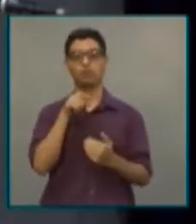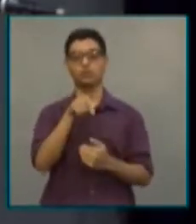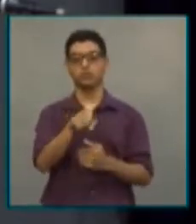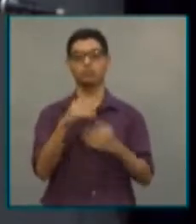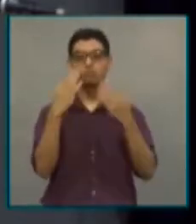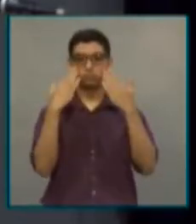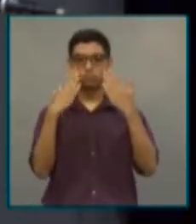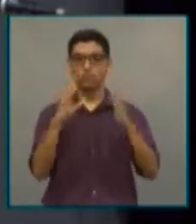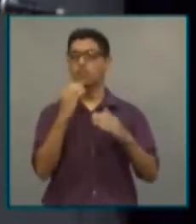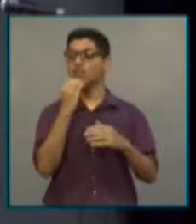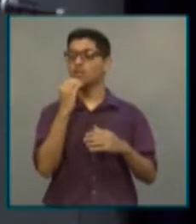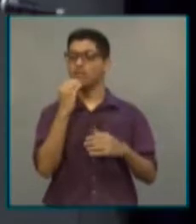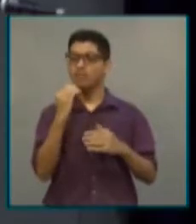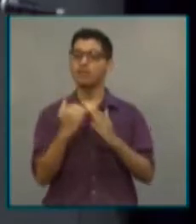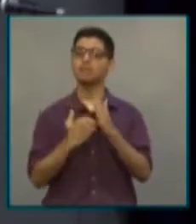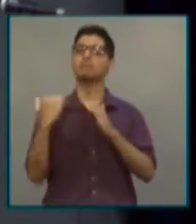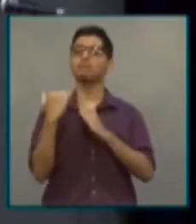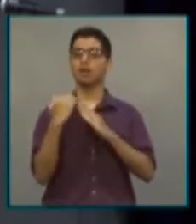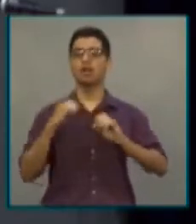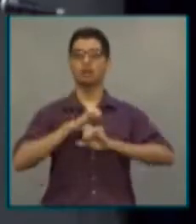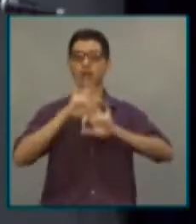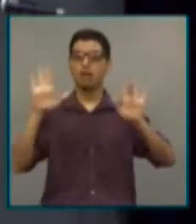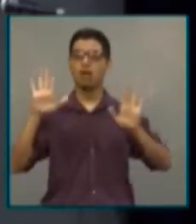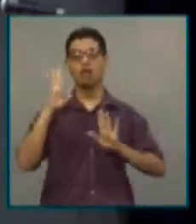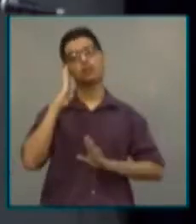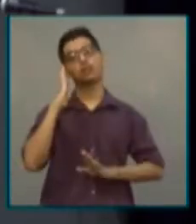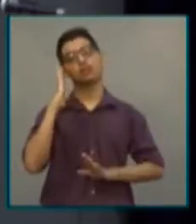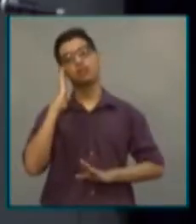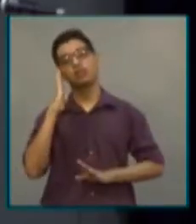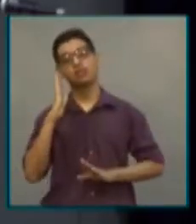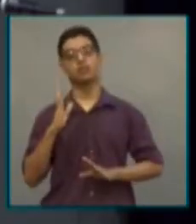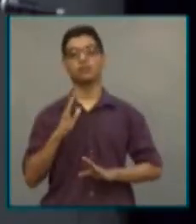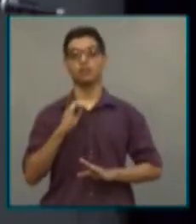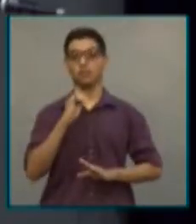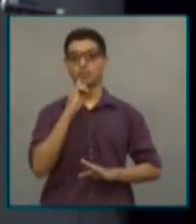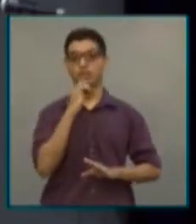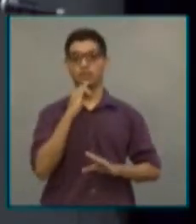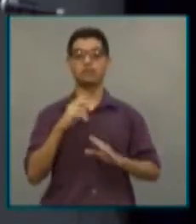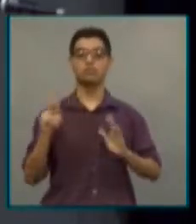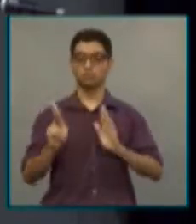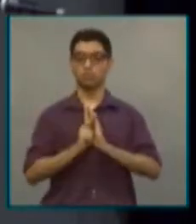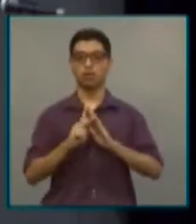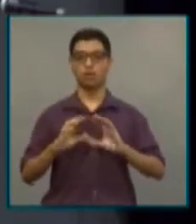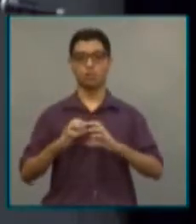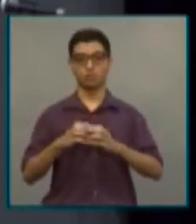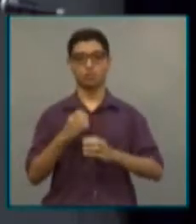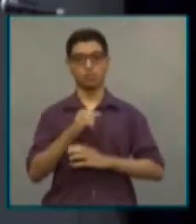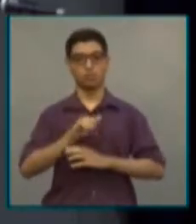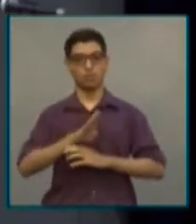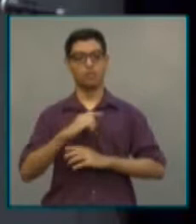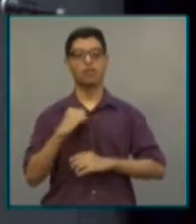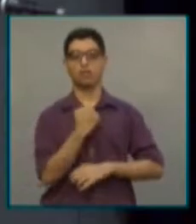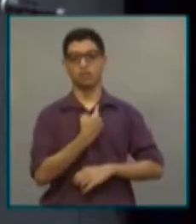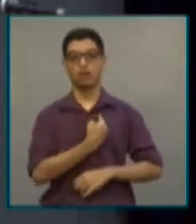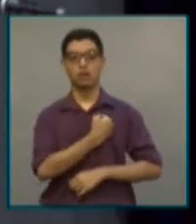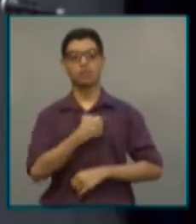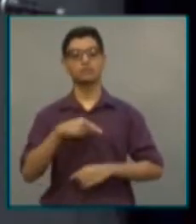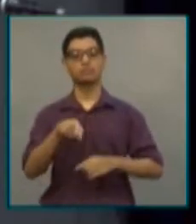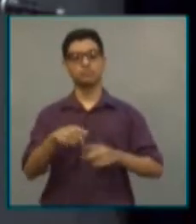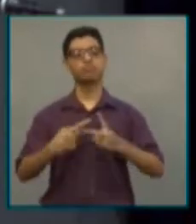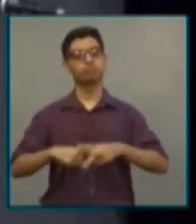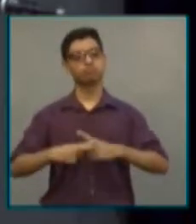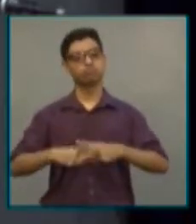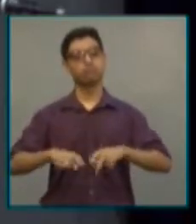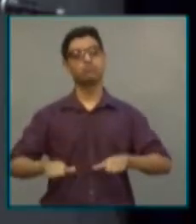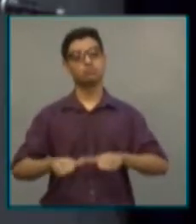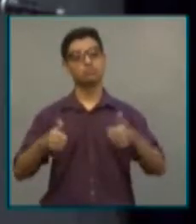mais transparentes, muito mais claras, assim como são, como é o portal da transparência da OAB. Eu acho que nós temos que investir mais nisso. Mas tenho certeza, se